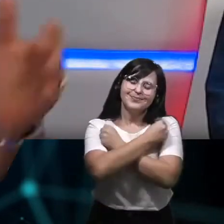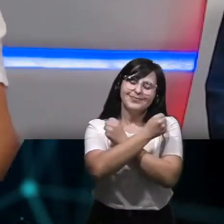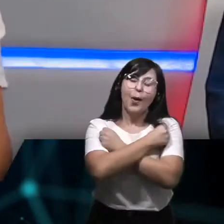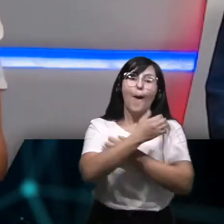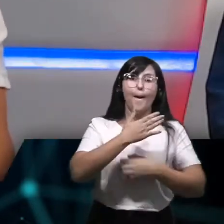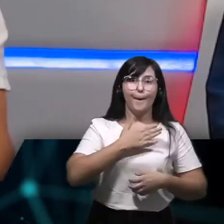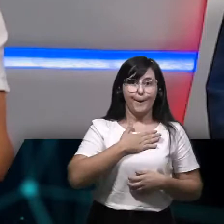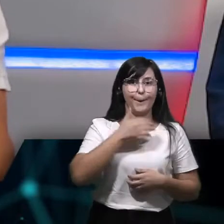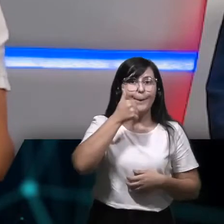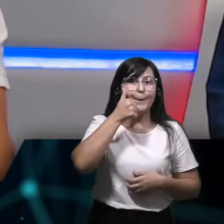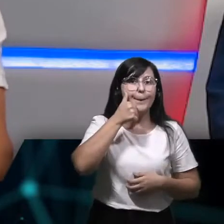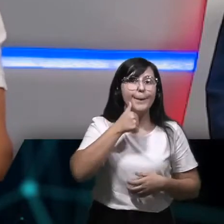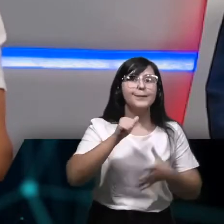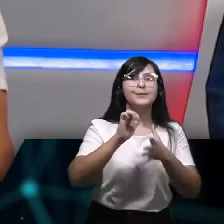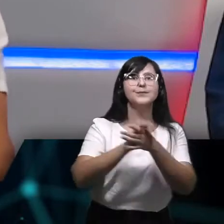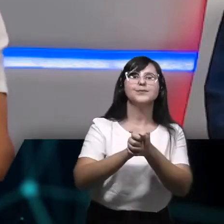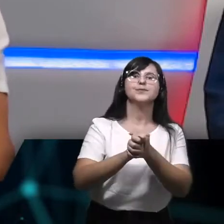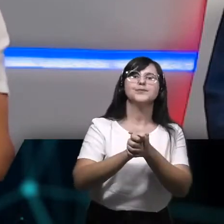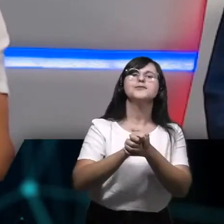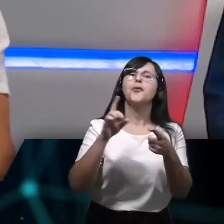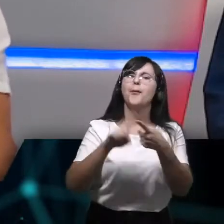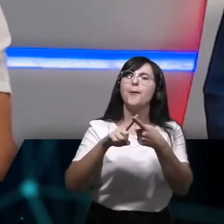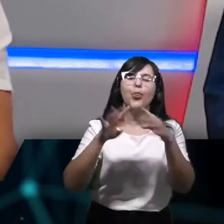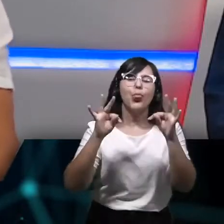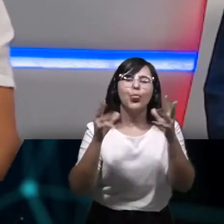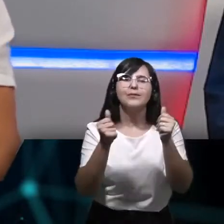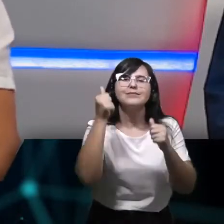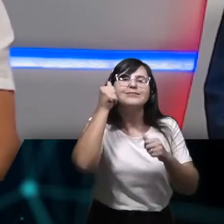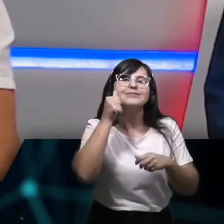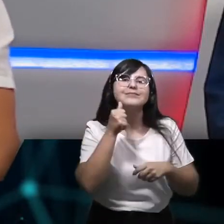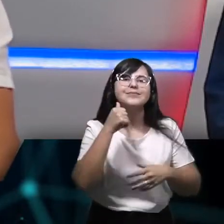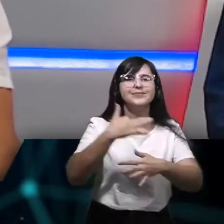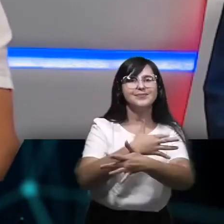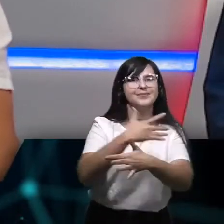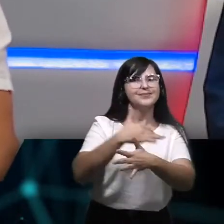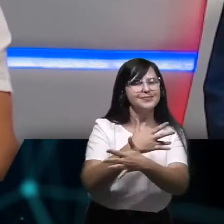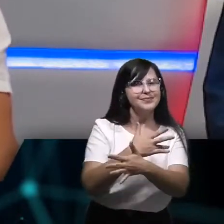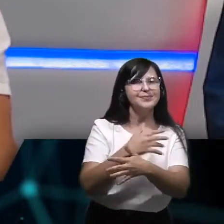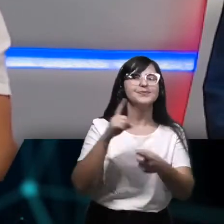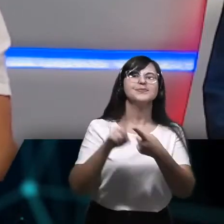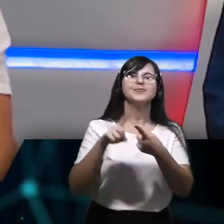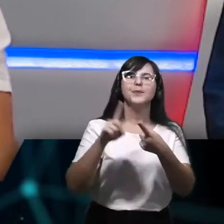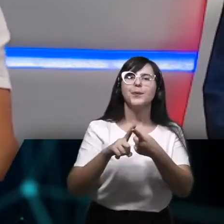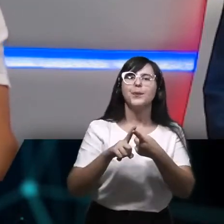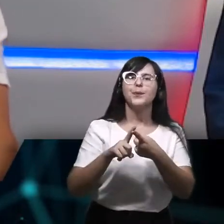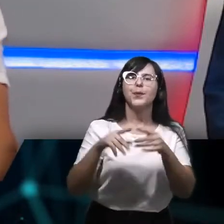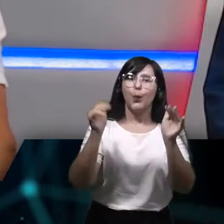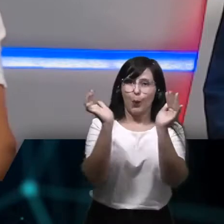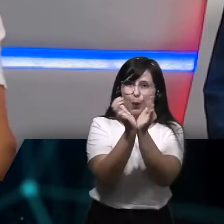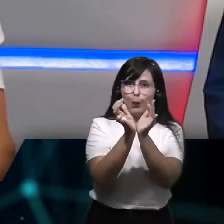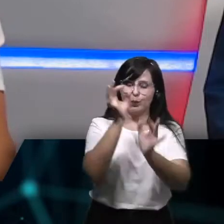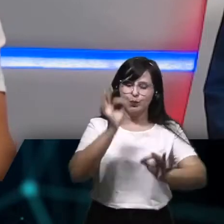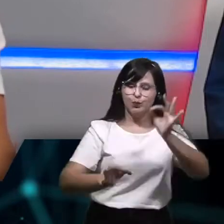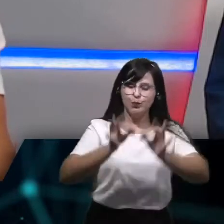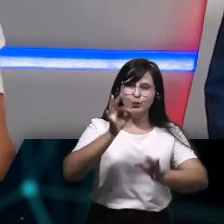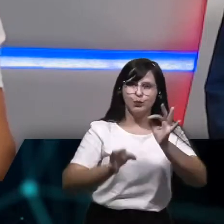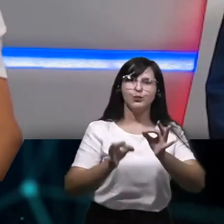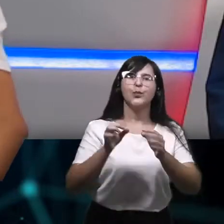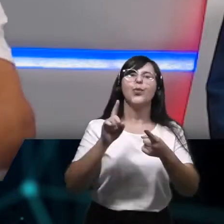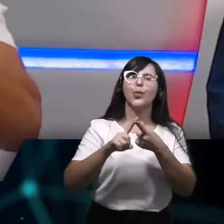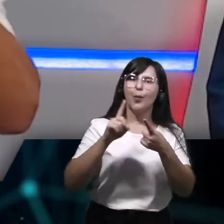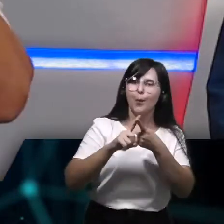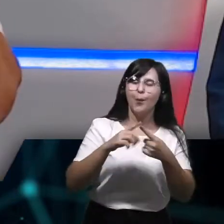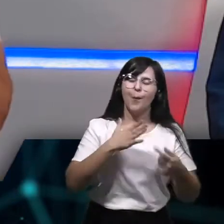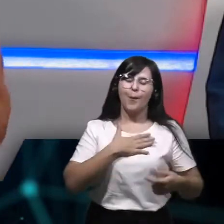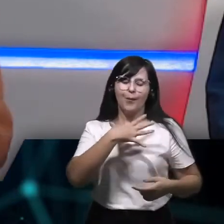esposa, a quem eu cumprimento todas as mulheres do nosso município, e ao nosso jurídico, ao meu filho, Roberto